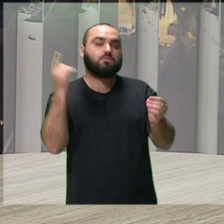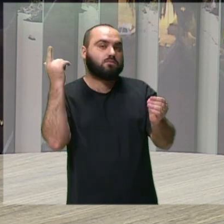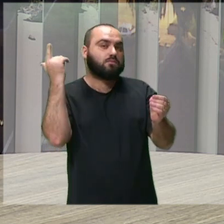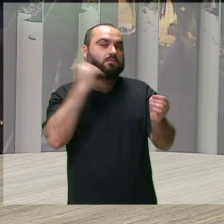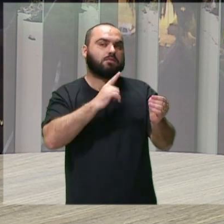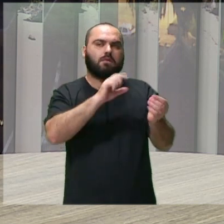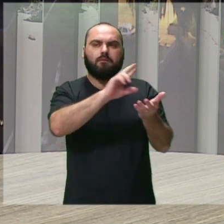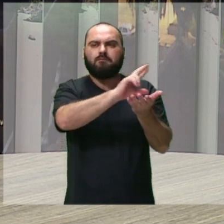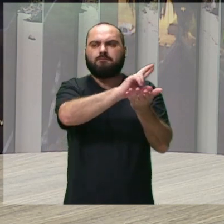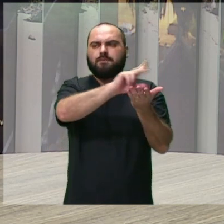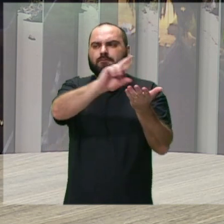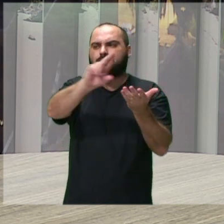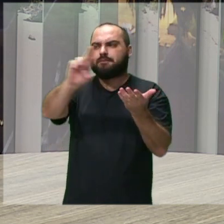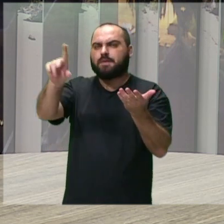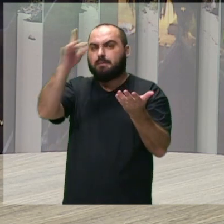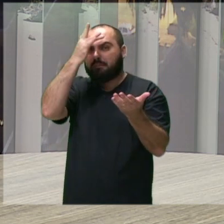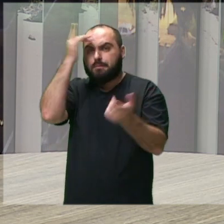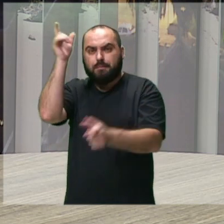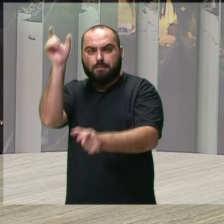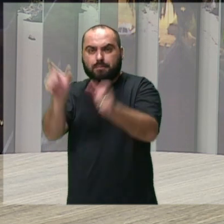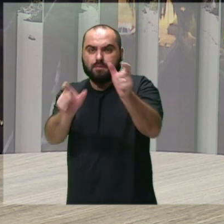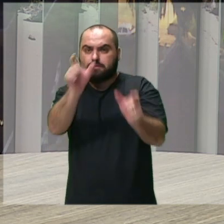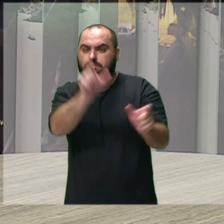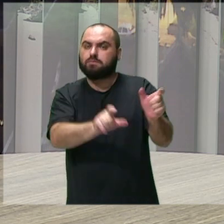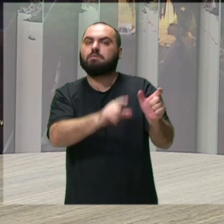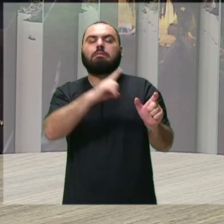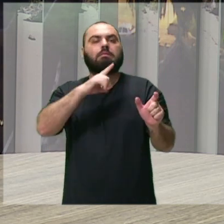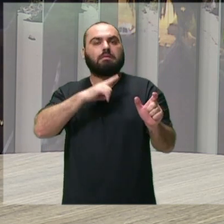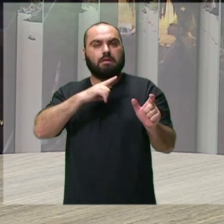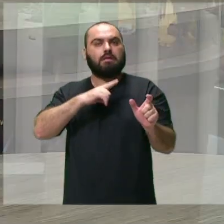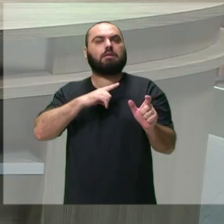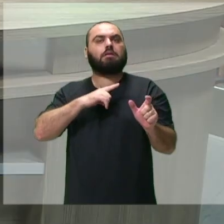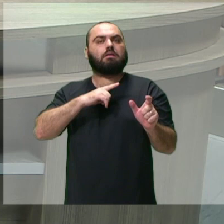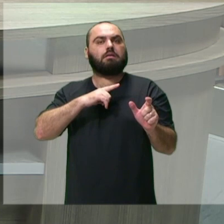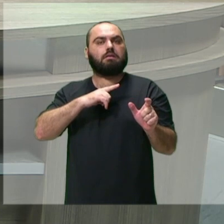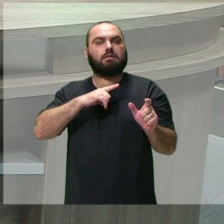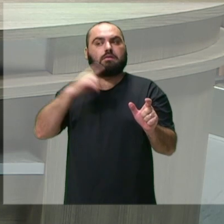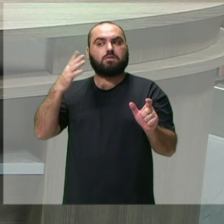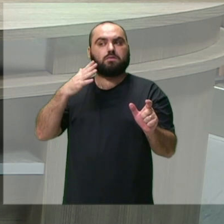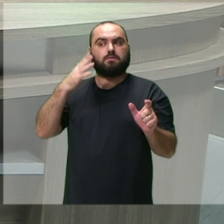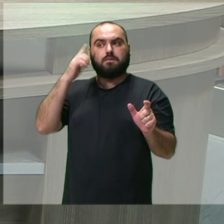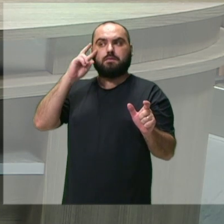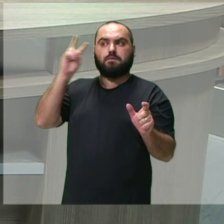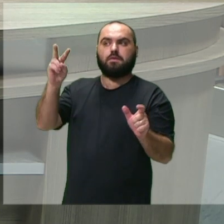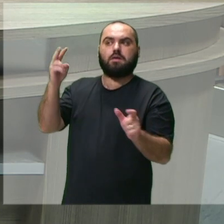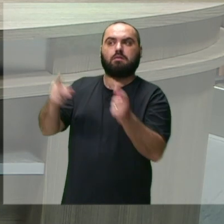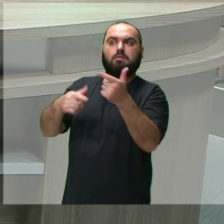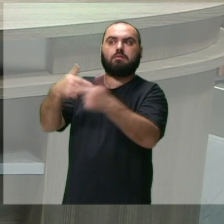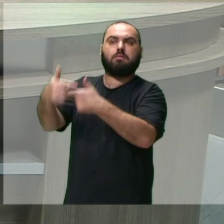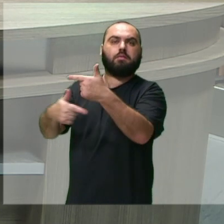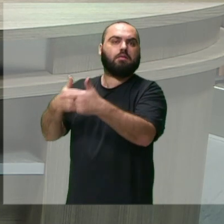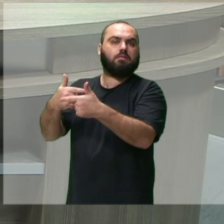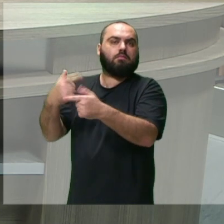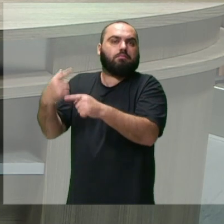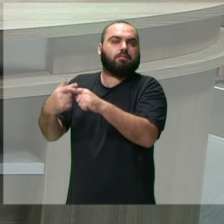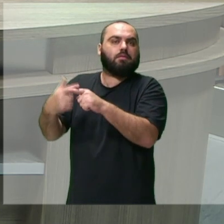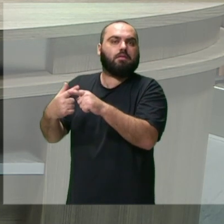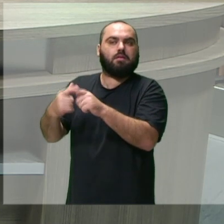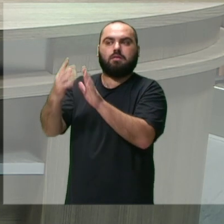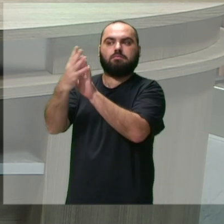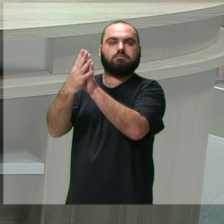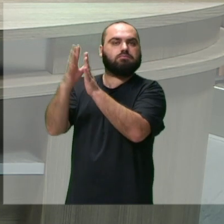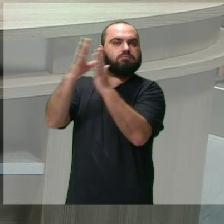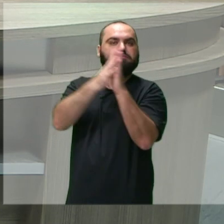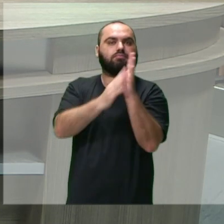de pessoas pode ter o prazer, a fruição, né, da obra através dessa distribuição, que